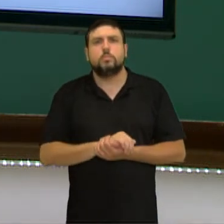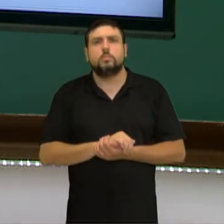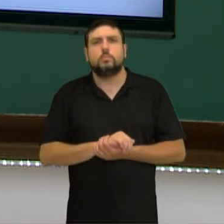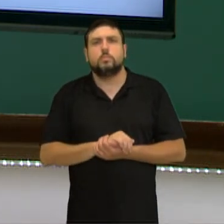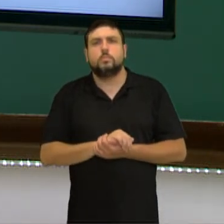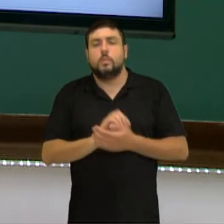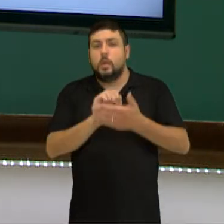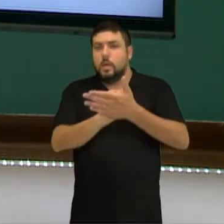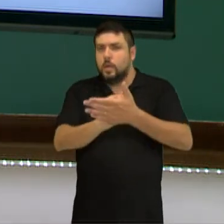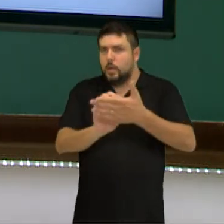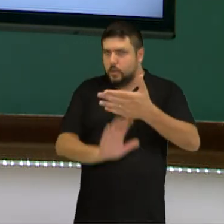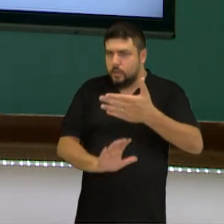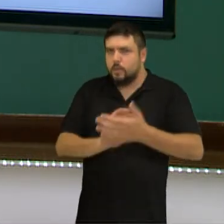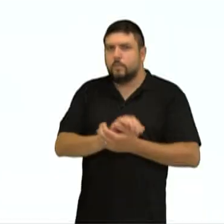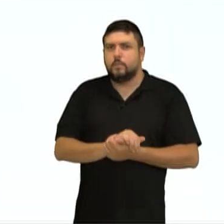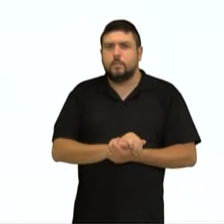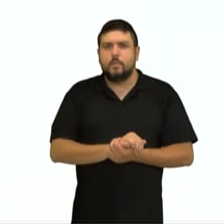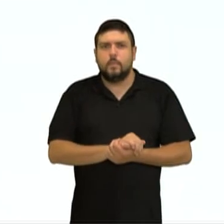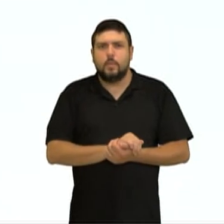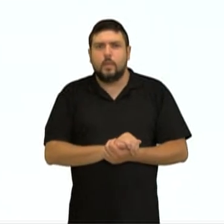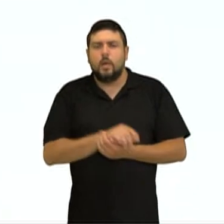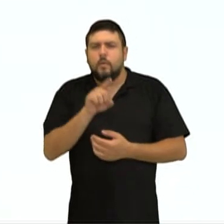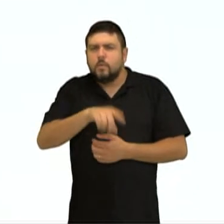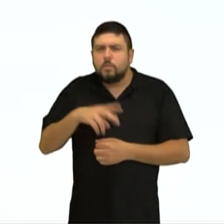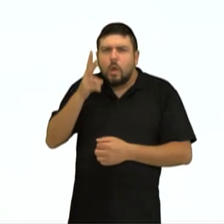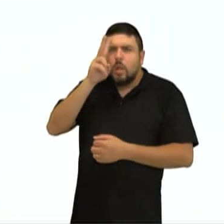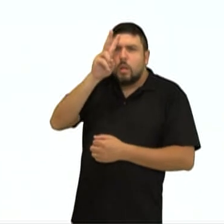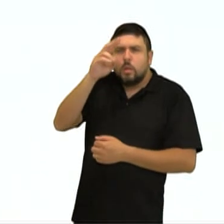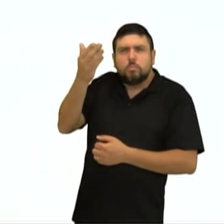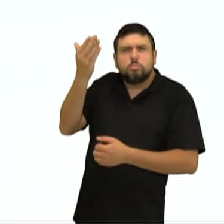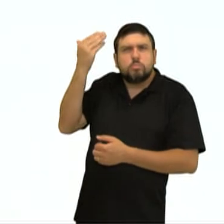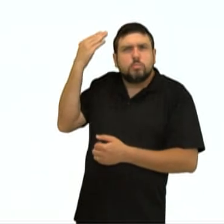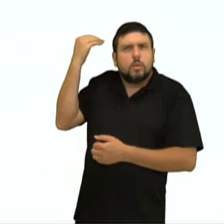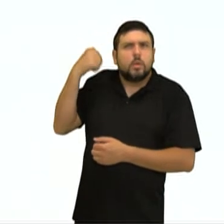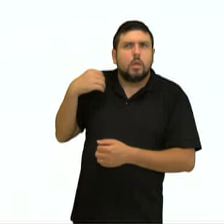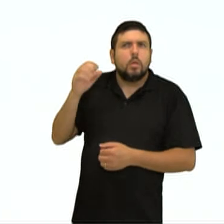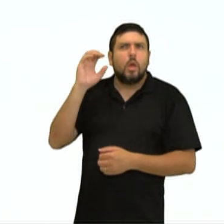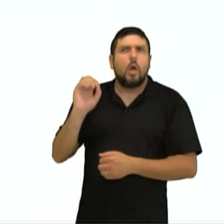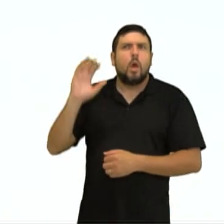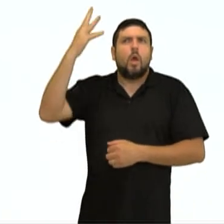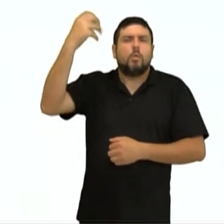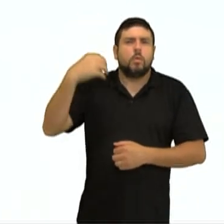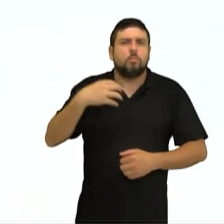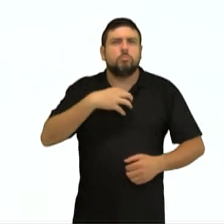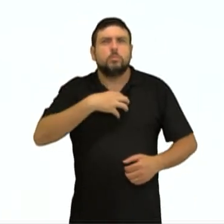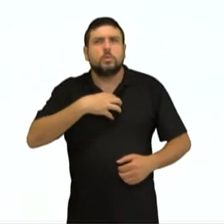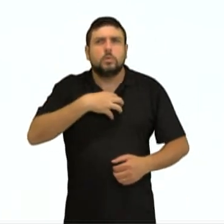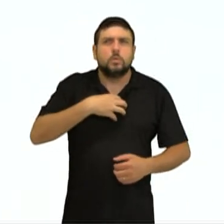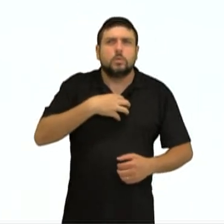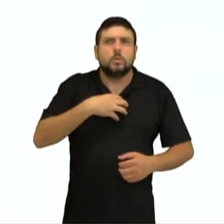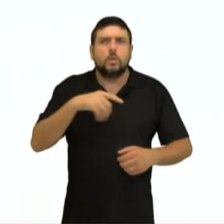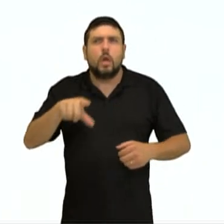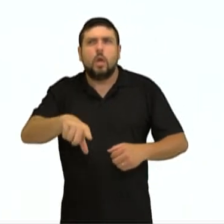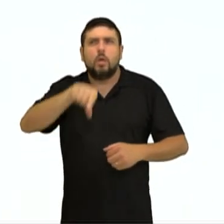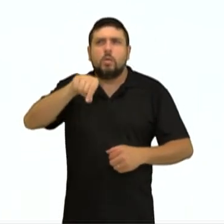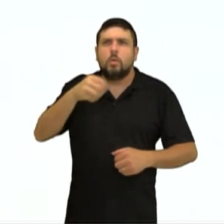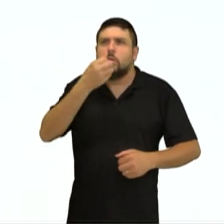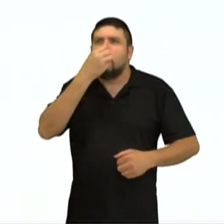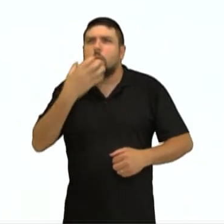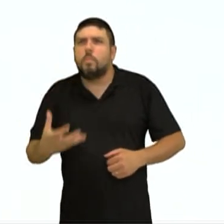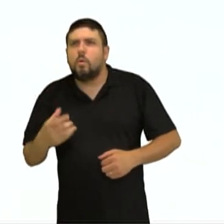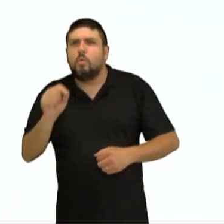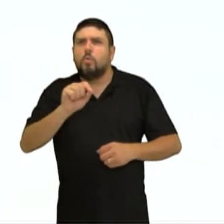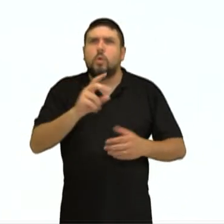atividade para você, procure lembrar de situações em que você tenha enfrentado um dilema ético, tendo que decidir entre o que é correto, o